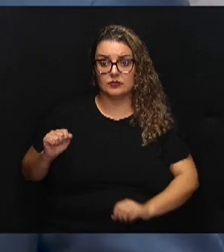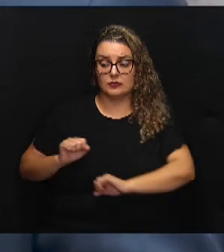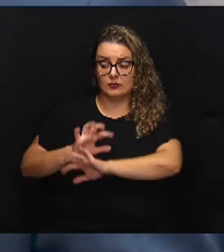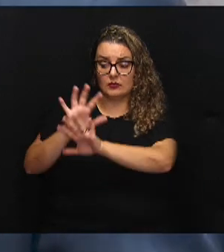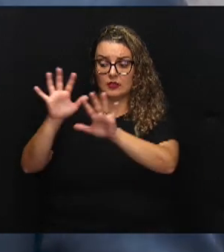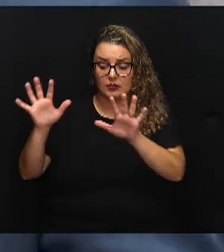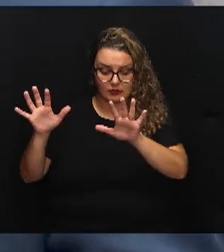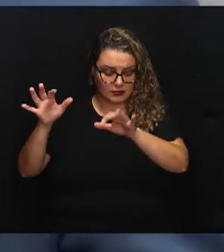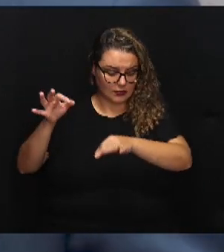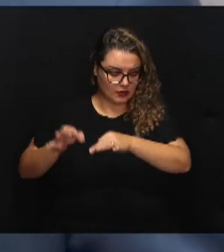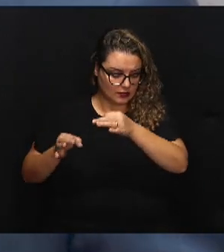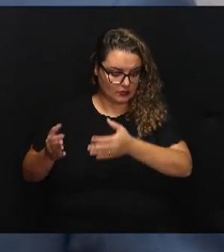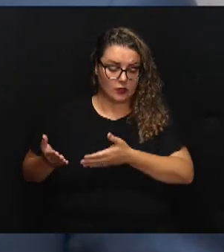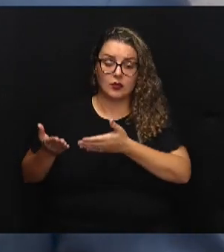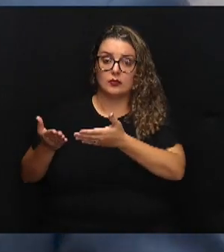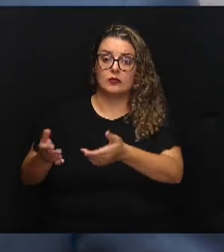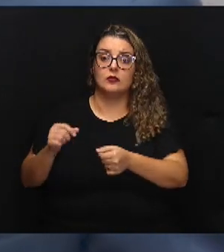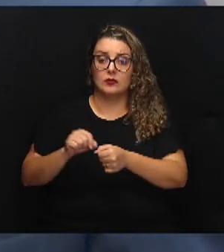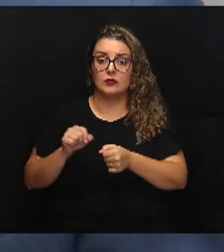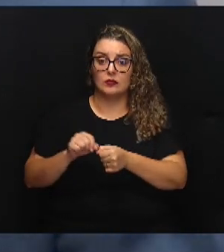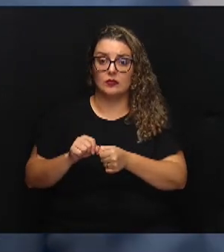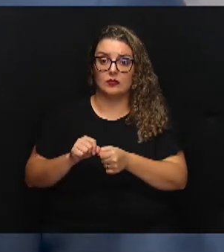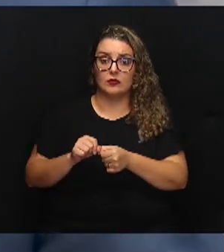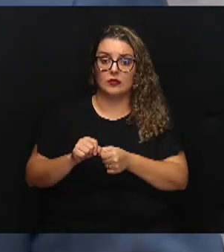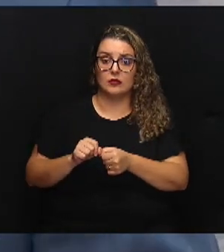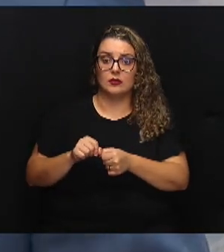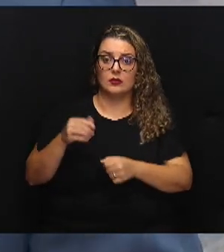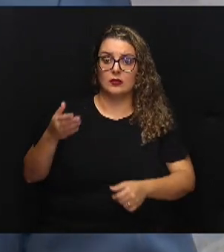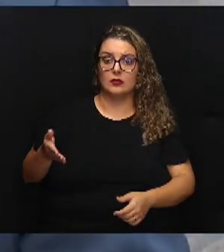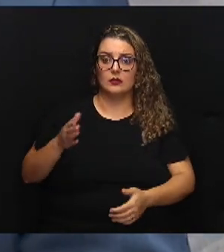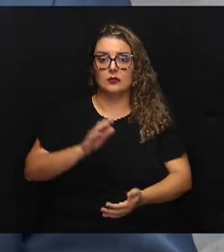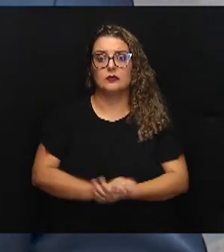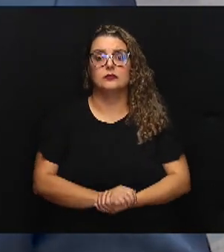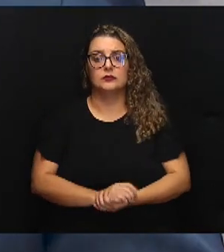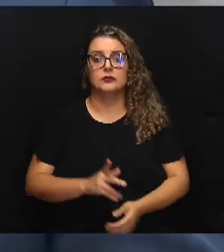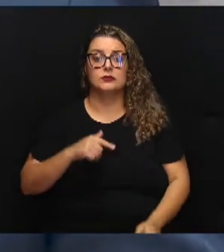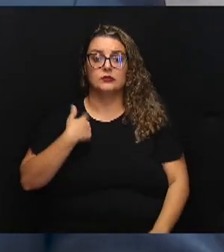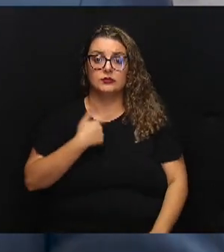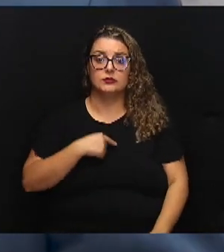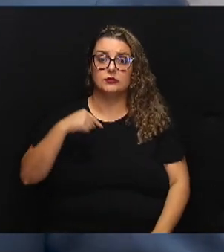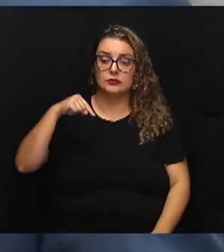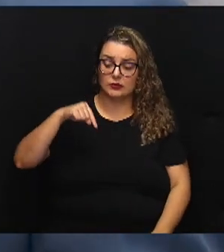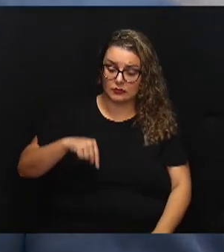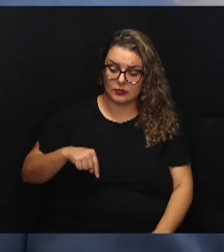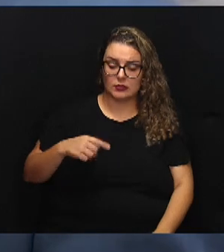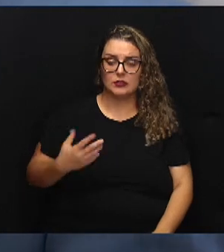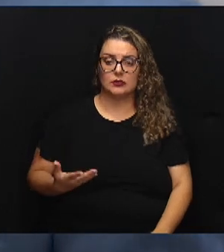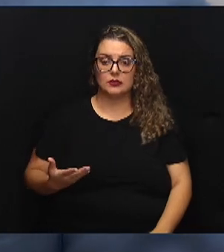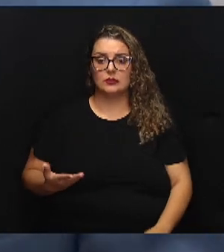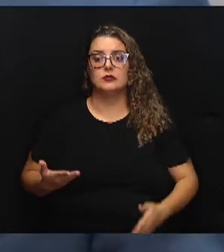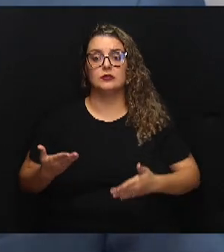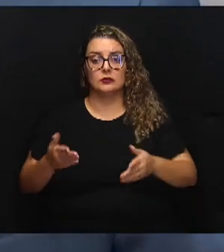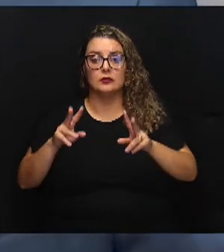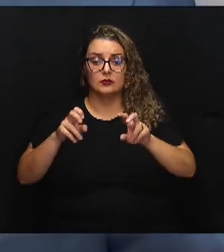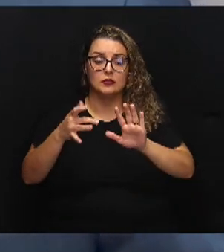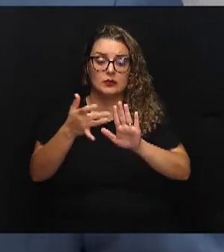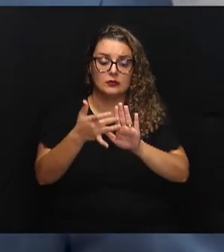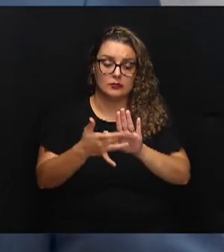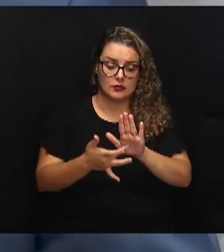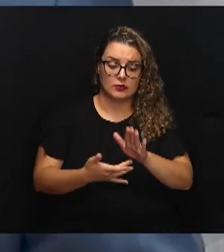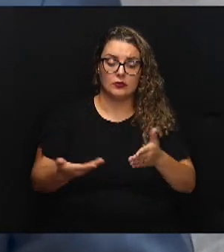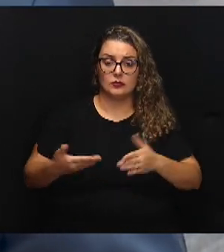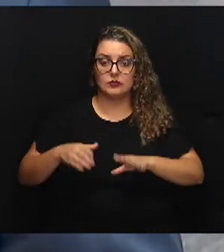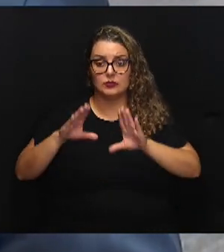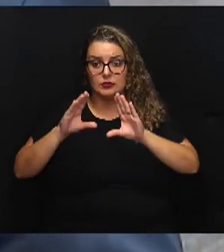que a justiça possa ser feita justiça no caso da Letícia. Então nós estamos aqui trazendo este assunto em pauta nessa